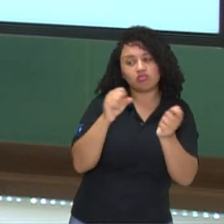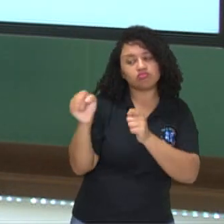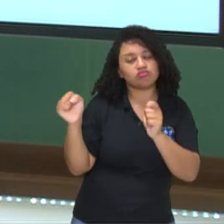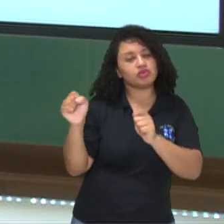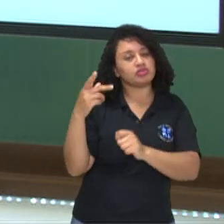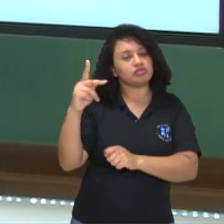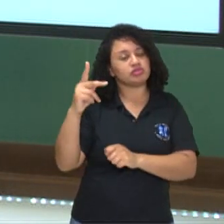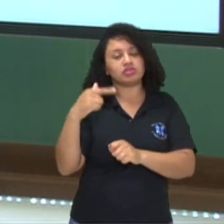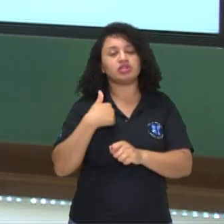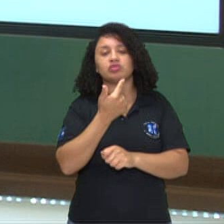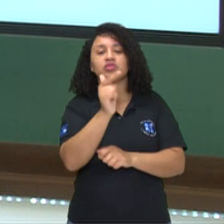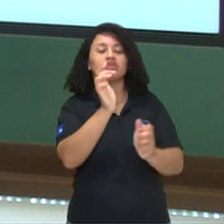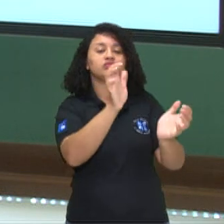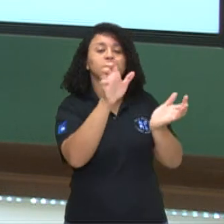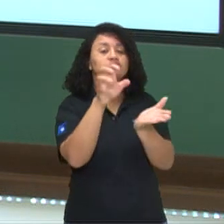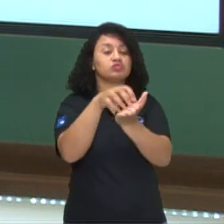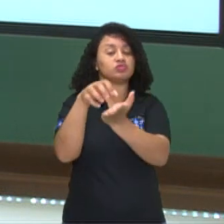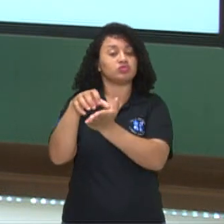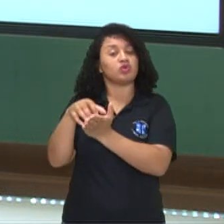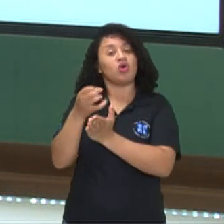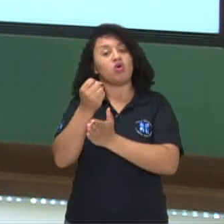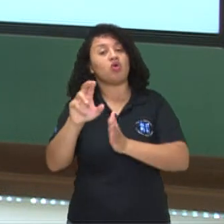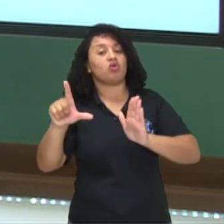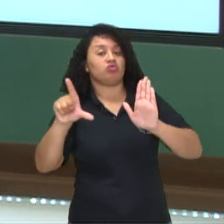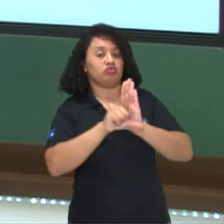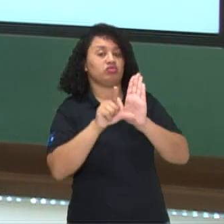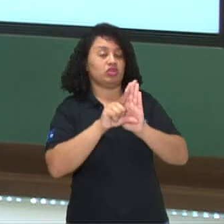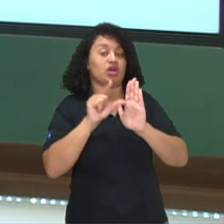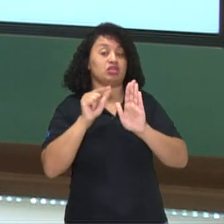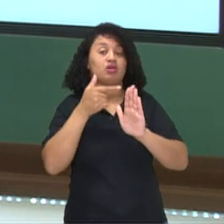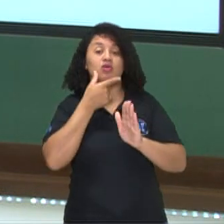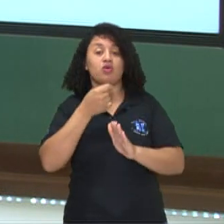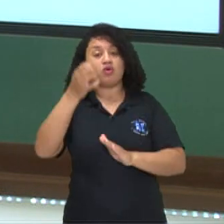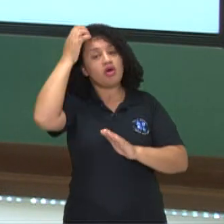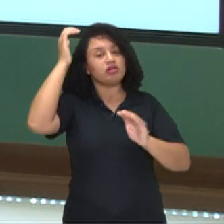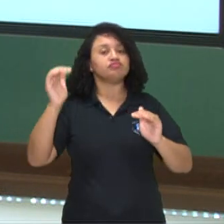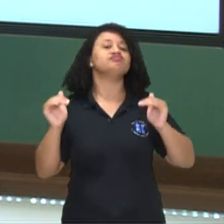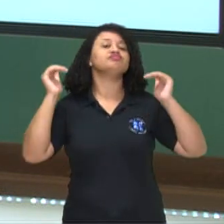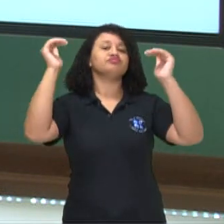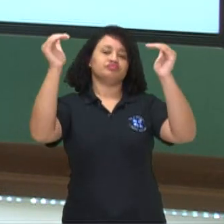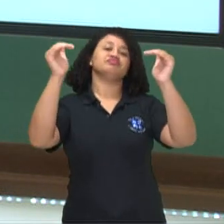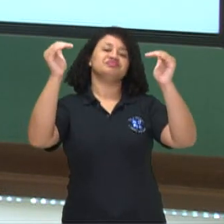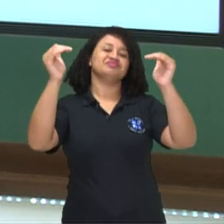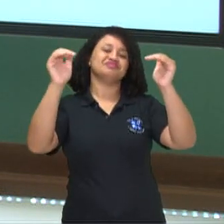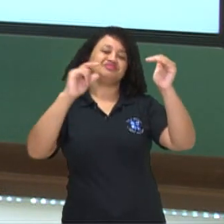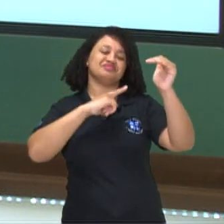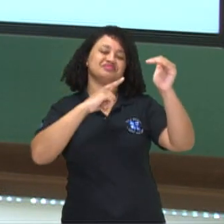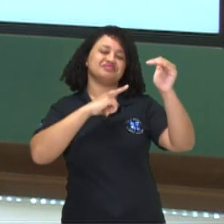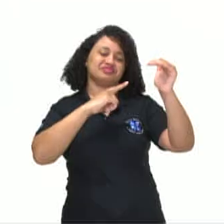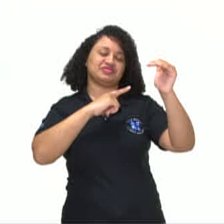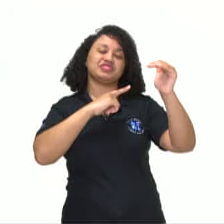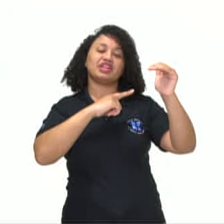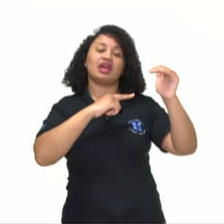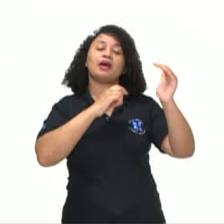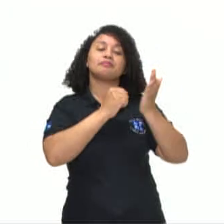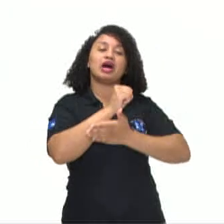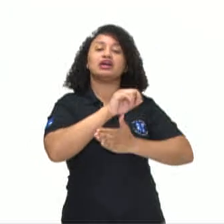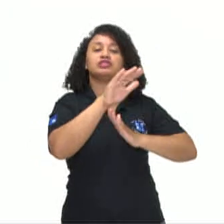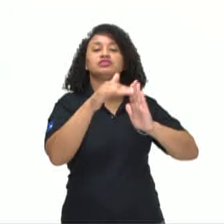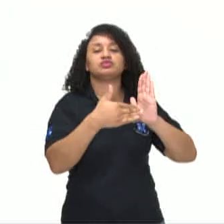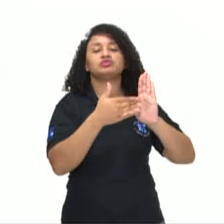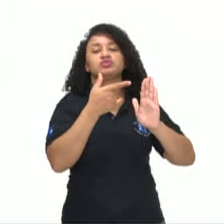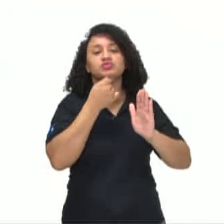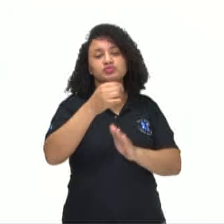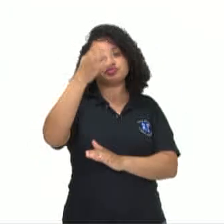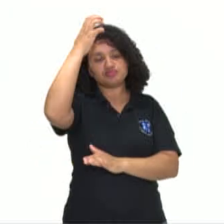por nenhuma instituição ou lei. Então ele está acima das leis, né? A lei emana do próprio rei. O monarca